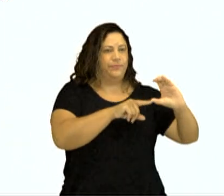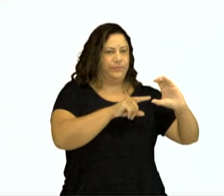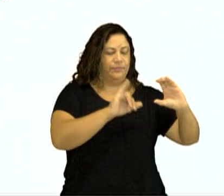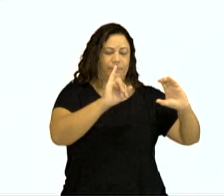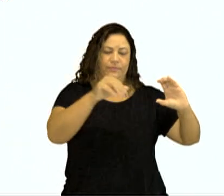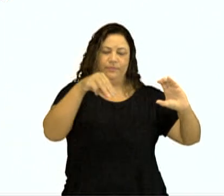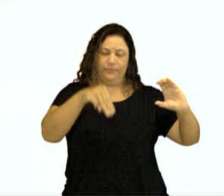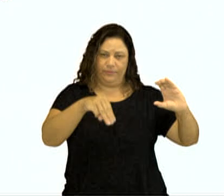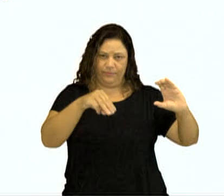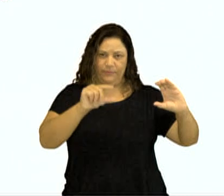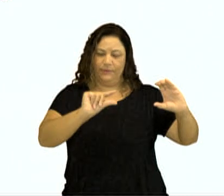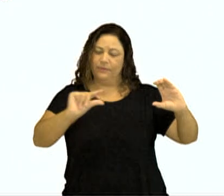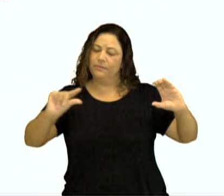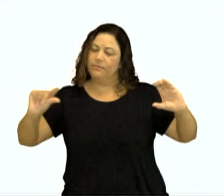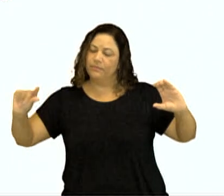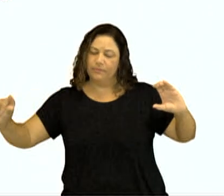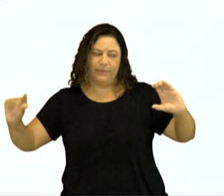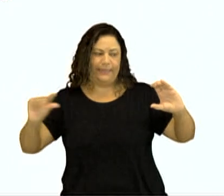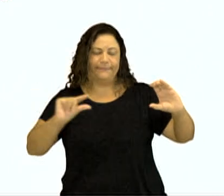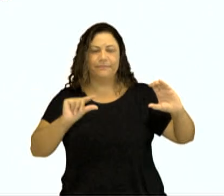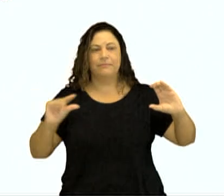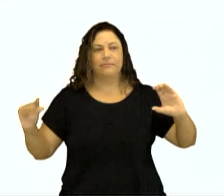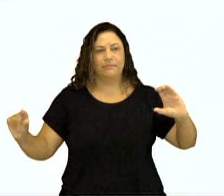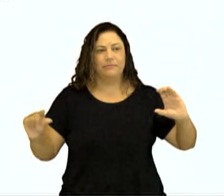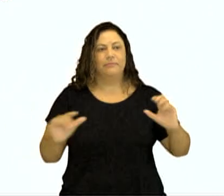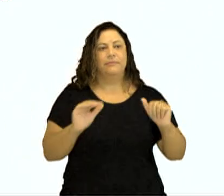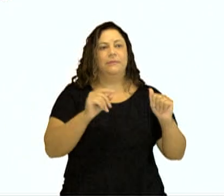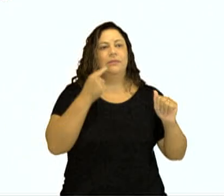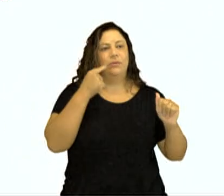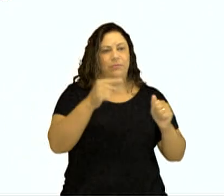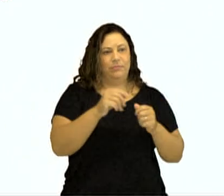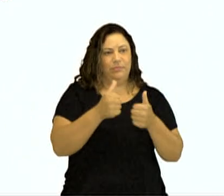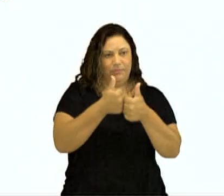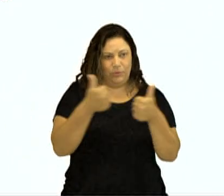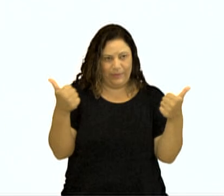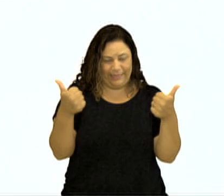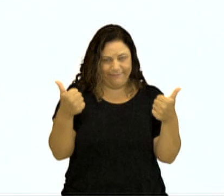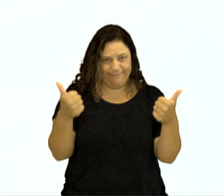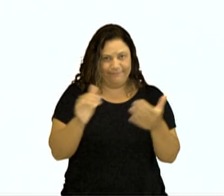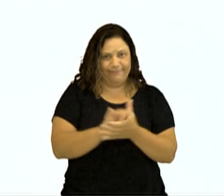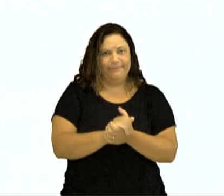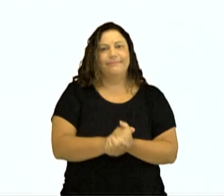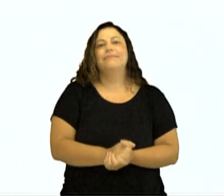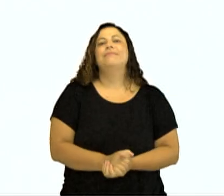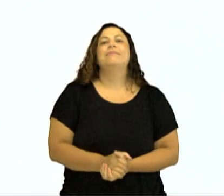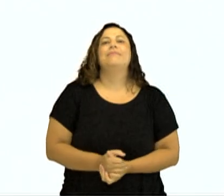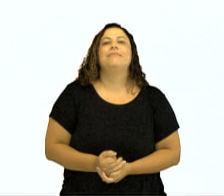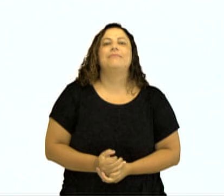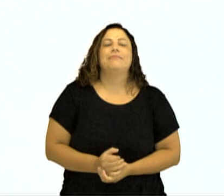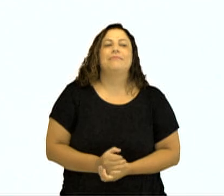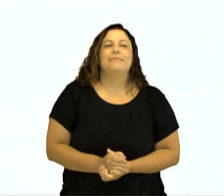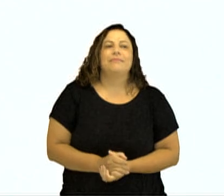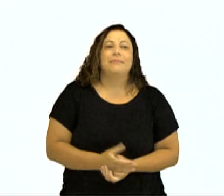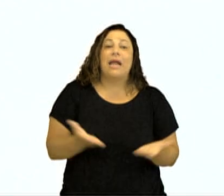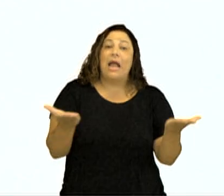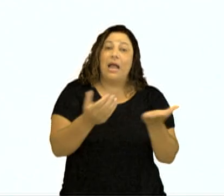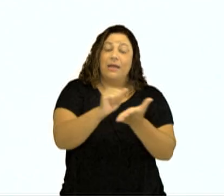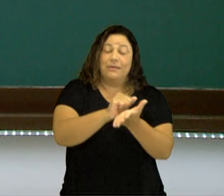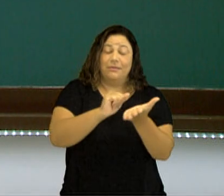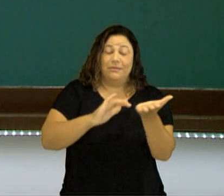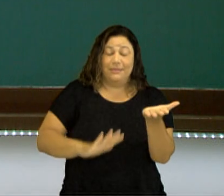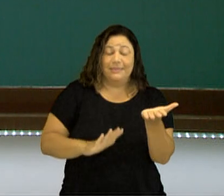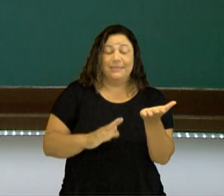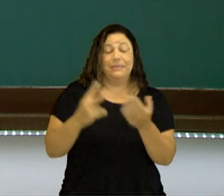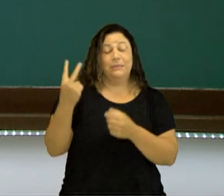conjunto imagem, valores obtidos no cálculo da função. Tranquilinho? Para o exercício 2, você